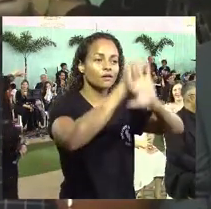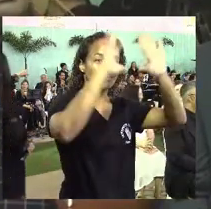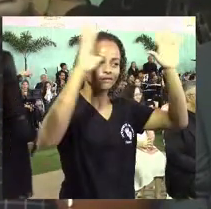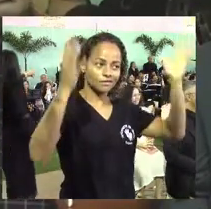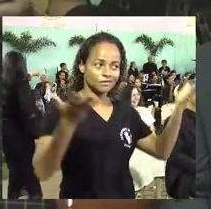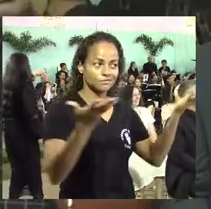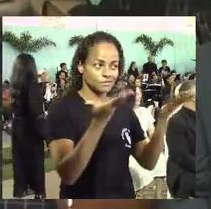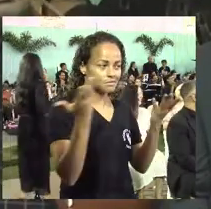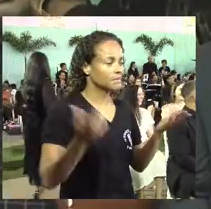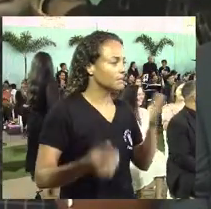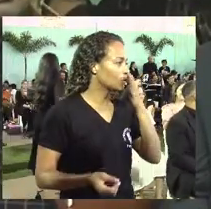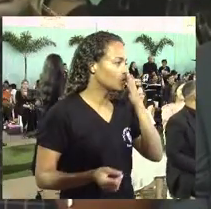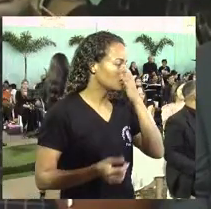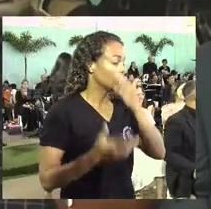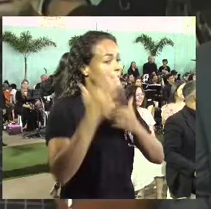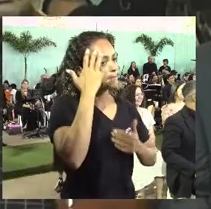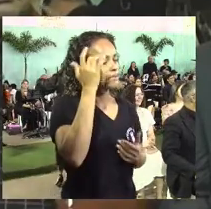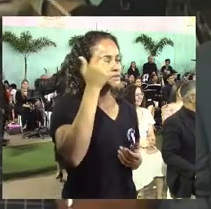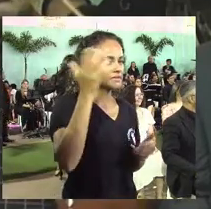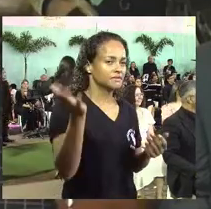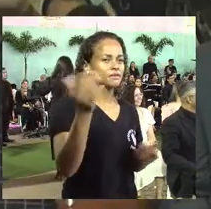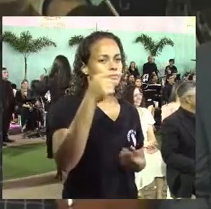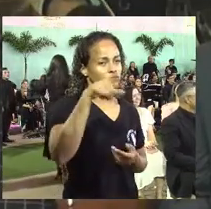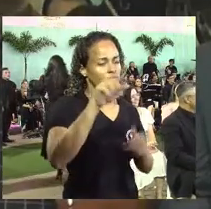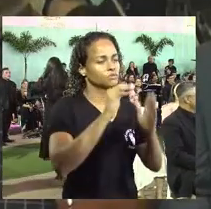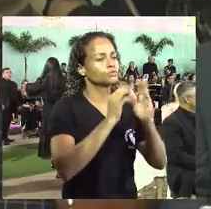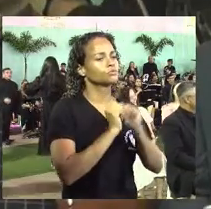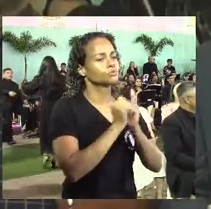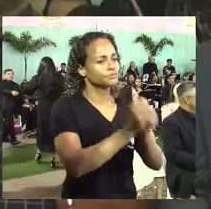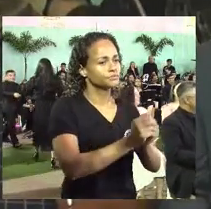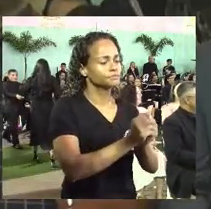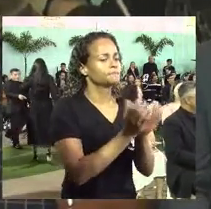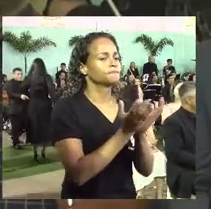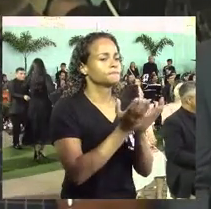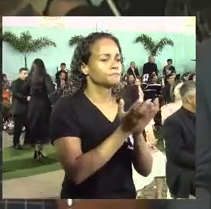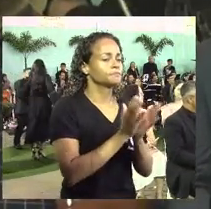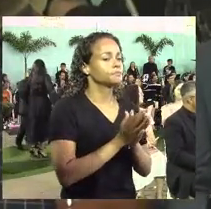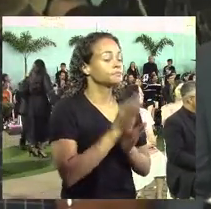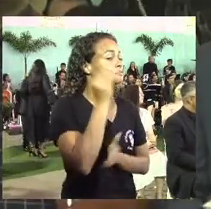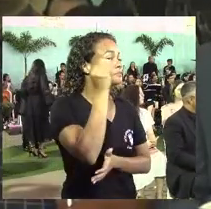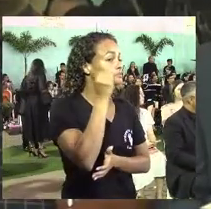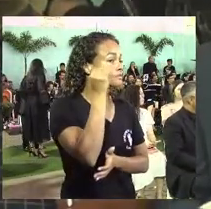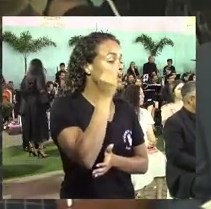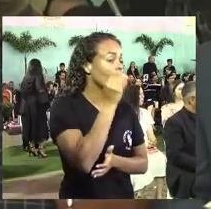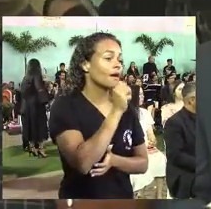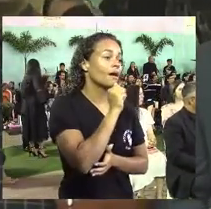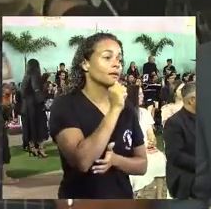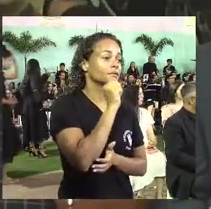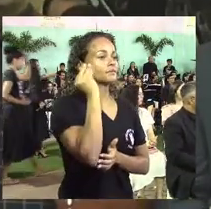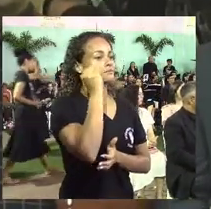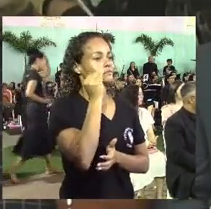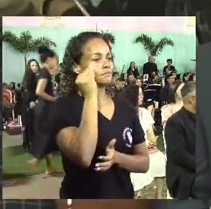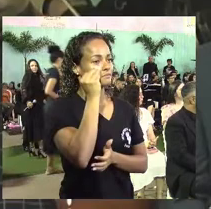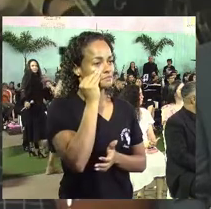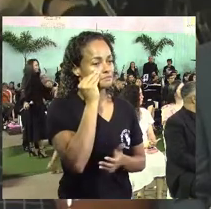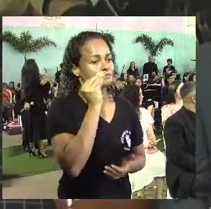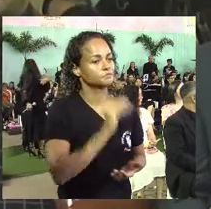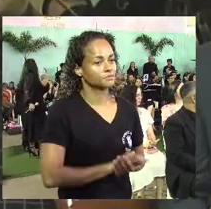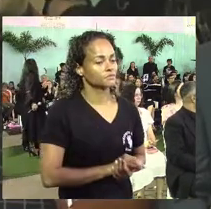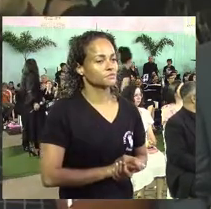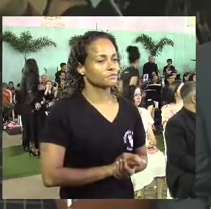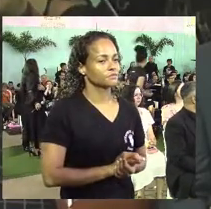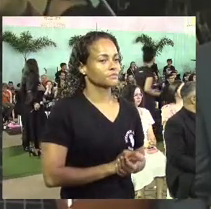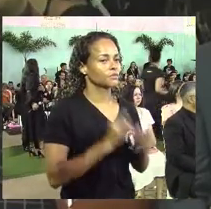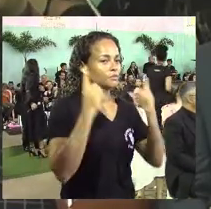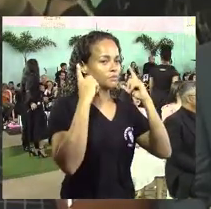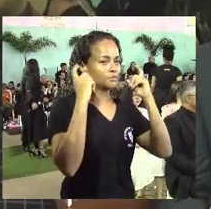e amanhã nós vamos pela misericórdia do Senhor testar não é ainda inaugurar testar o novo